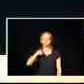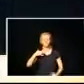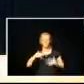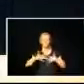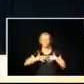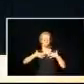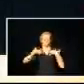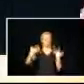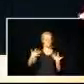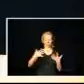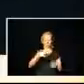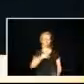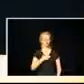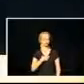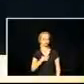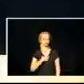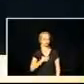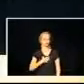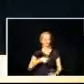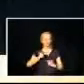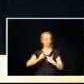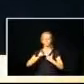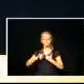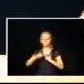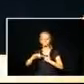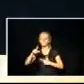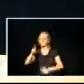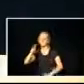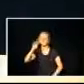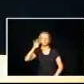o PT é escola nessa questão de